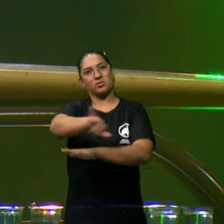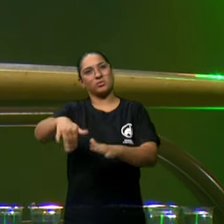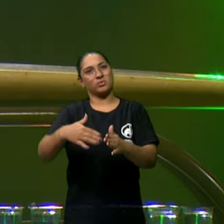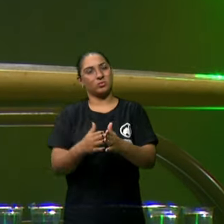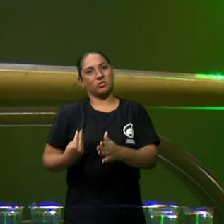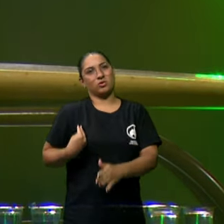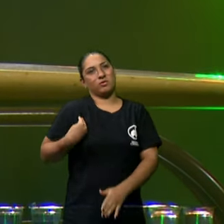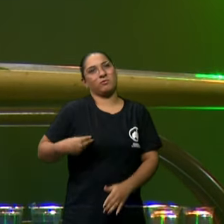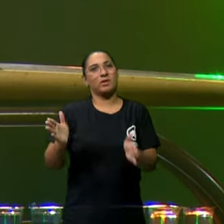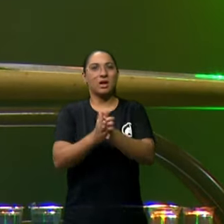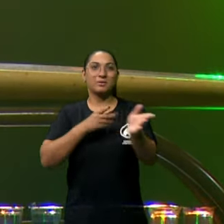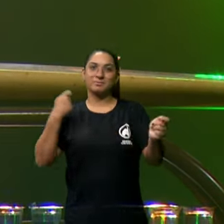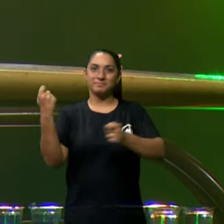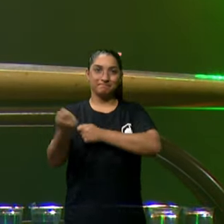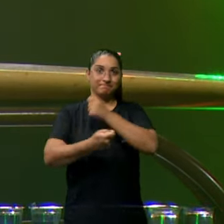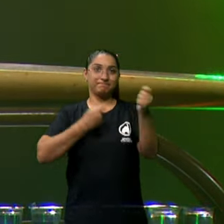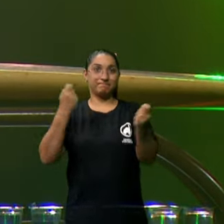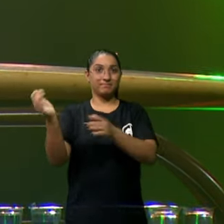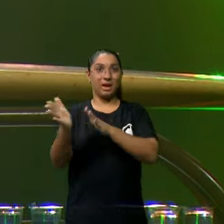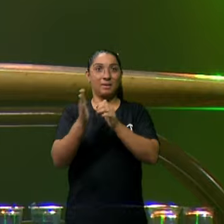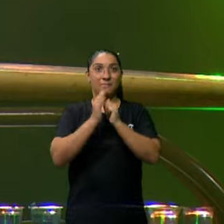toda aleluia